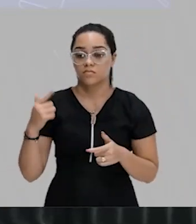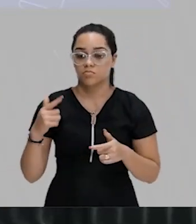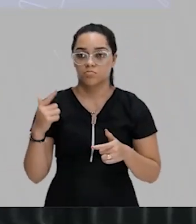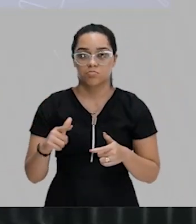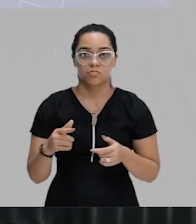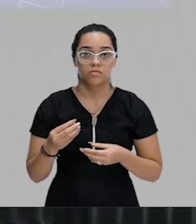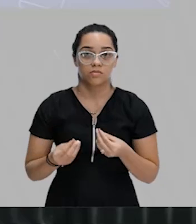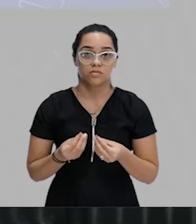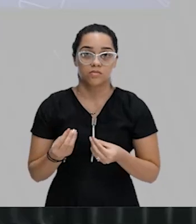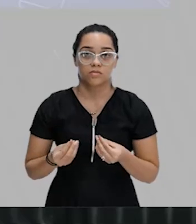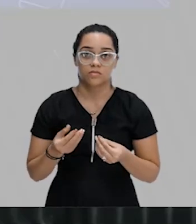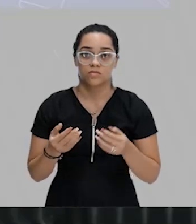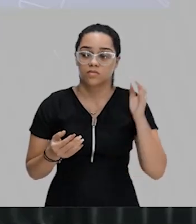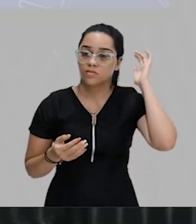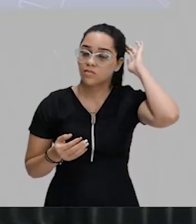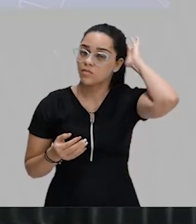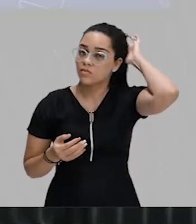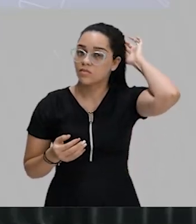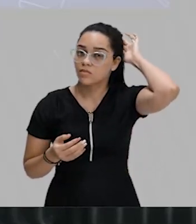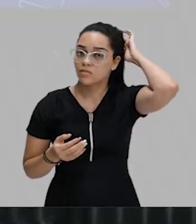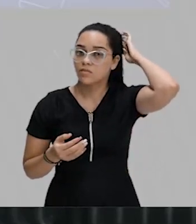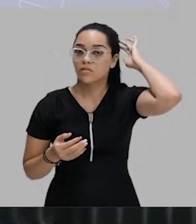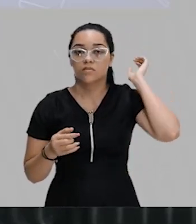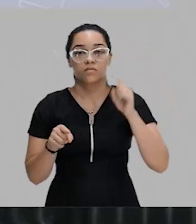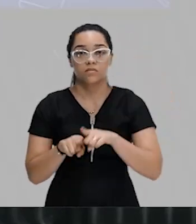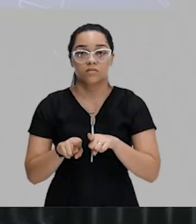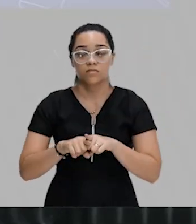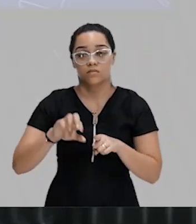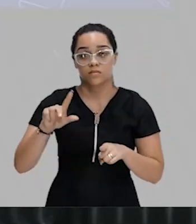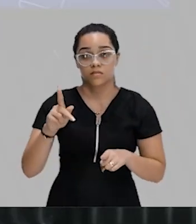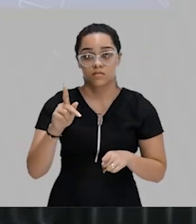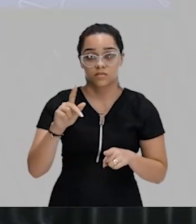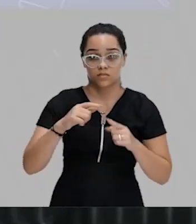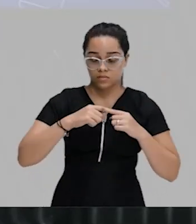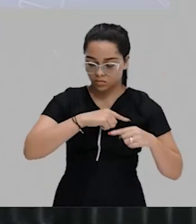precedentes. O crescimento econômico chinês,